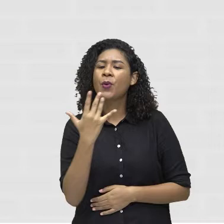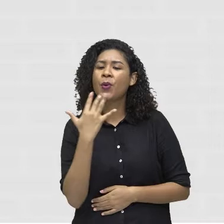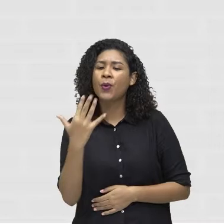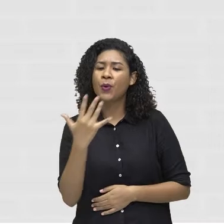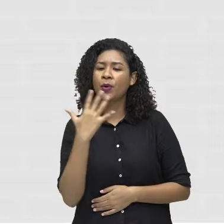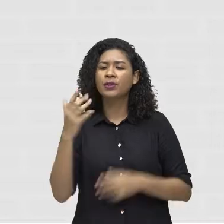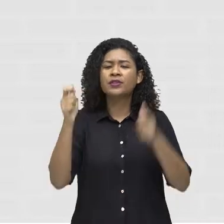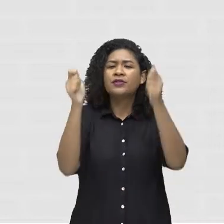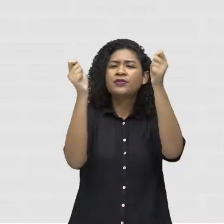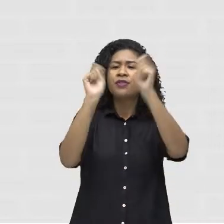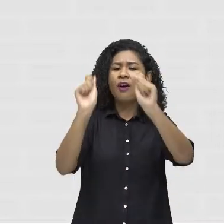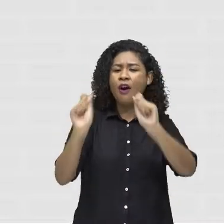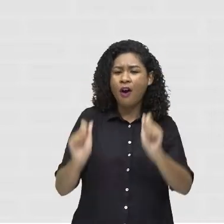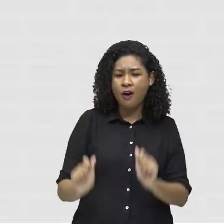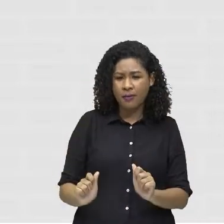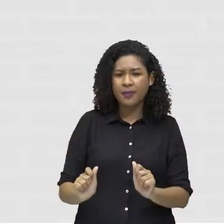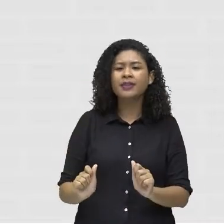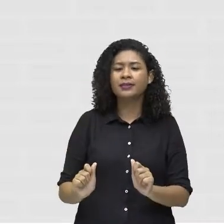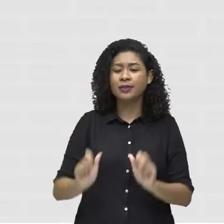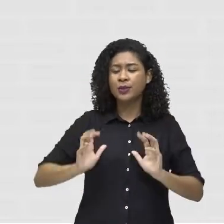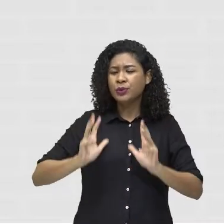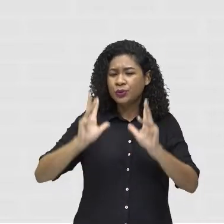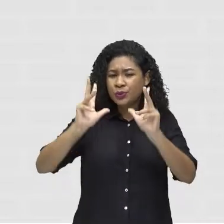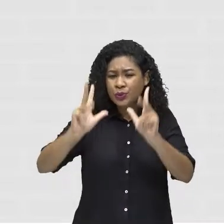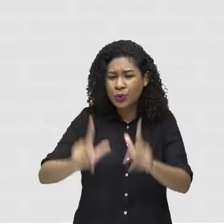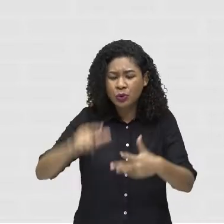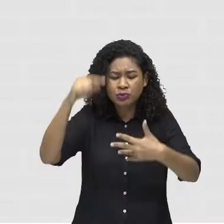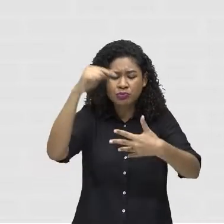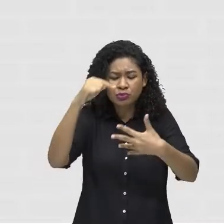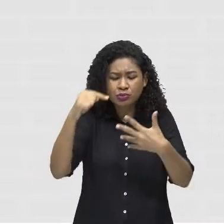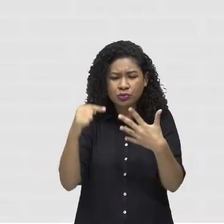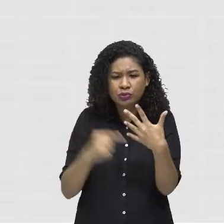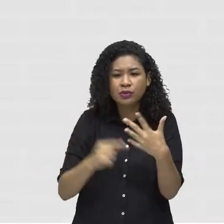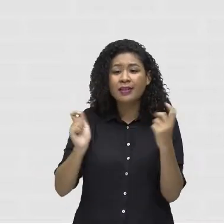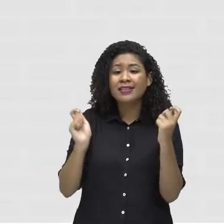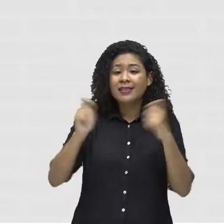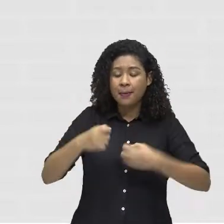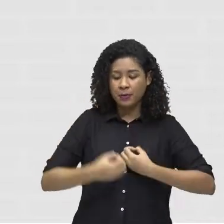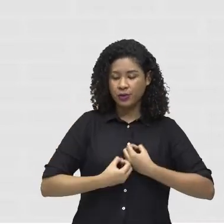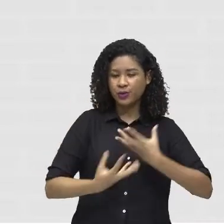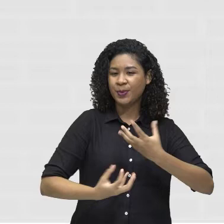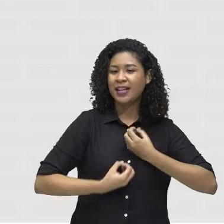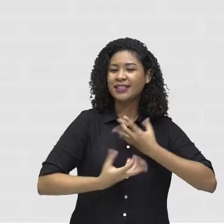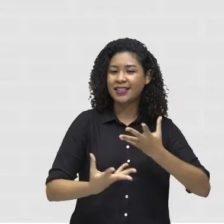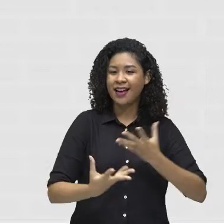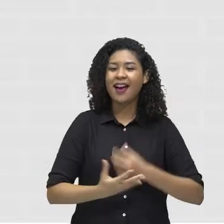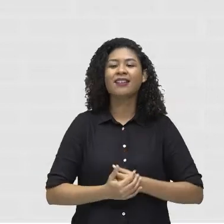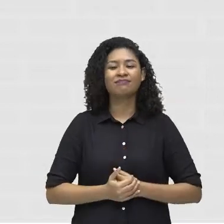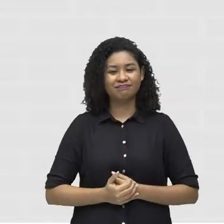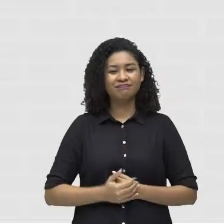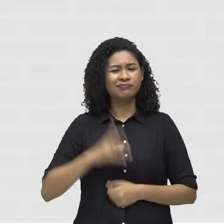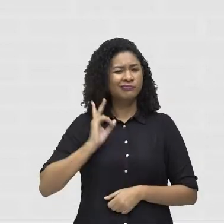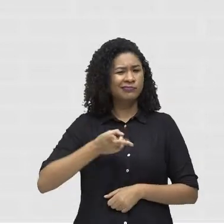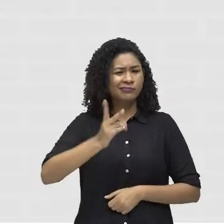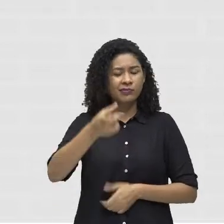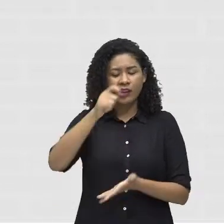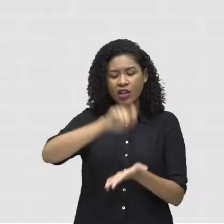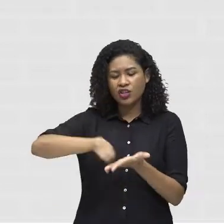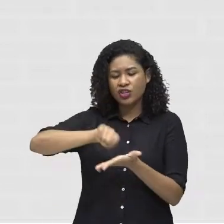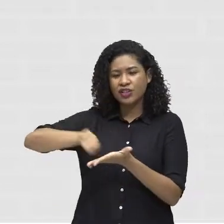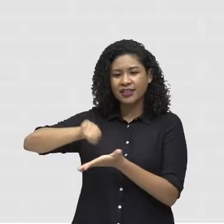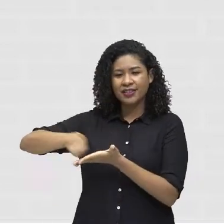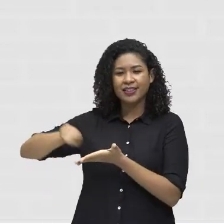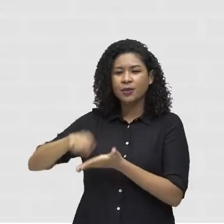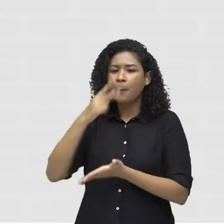expressar aquilo que você está sentindo, né? Você pode escrever, você pode ter A gente fala muito da escrita terapêutica, né? A